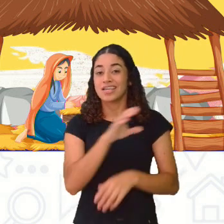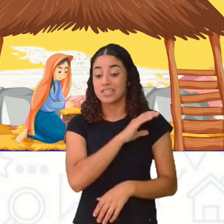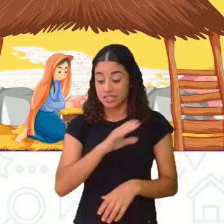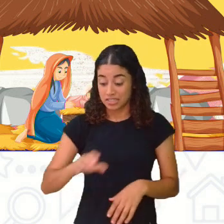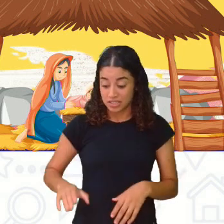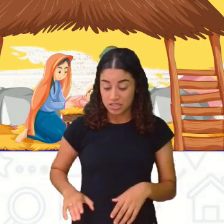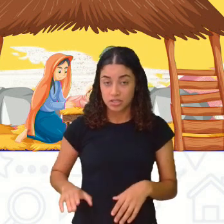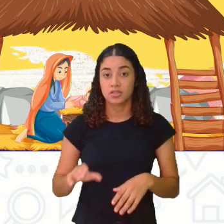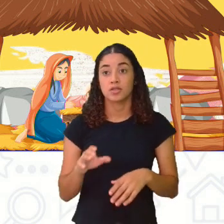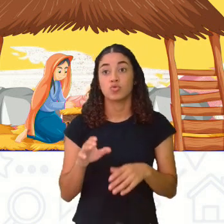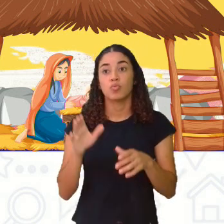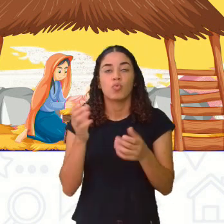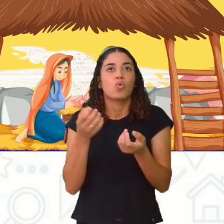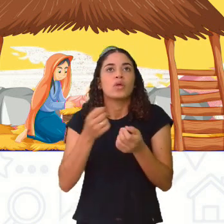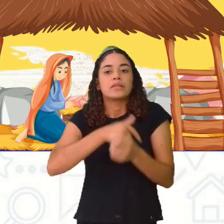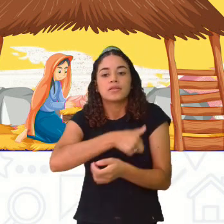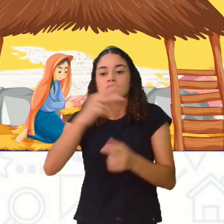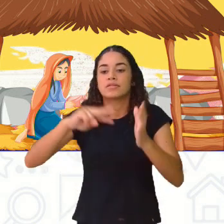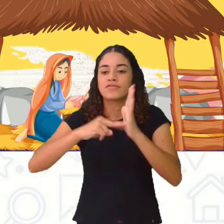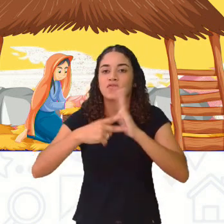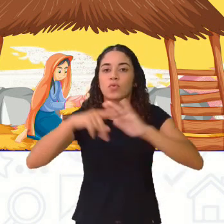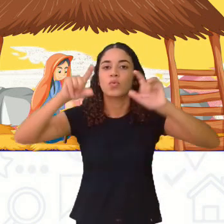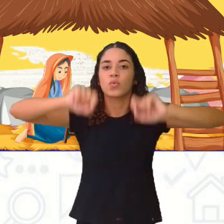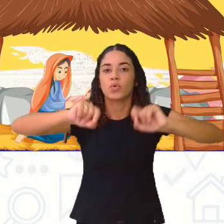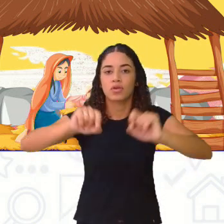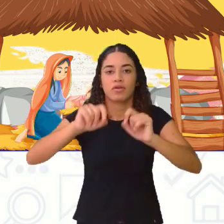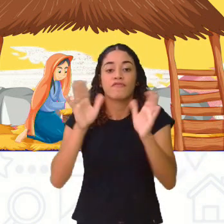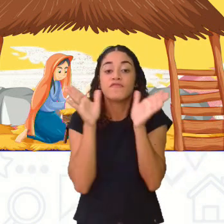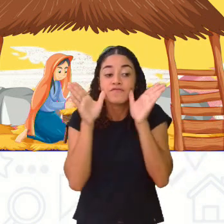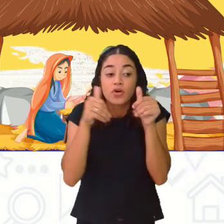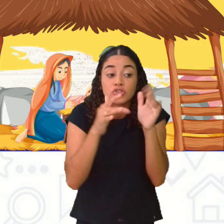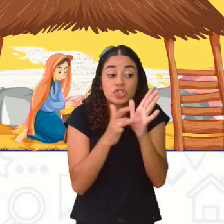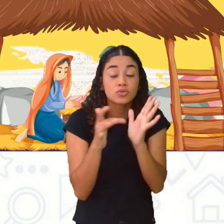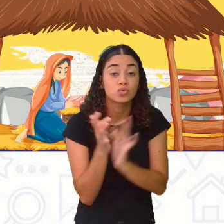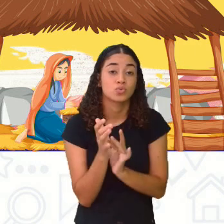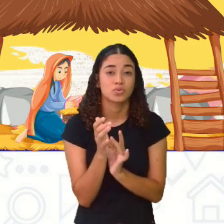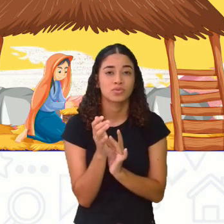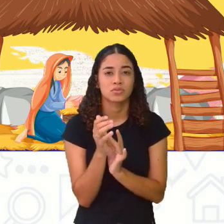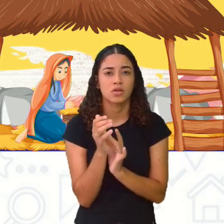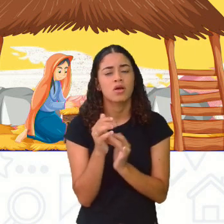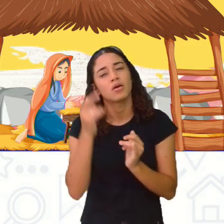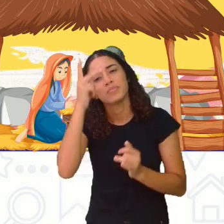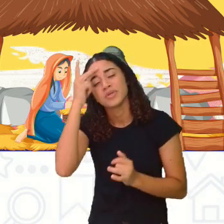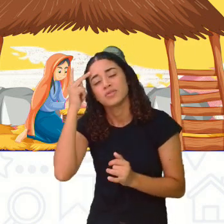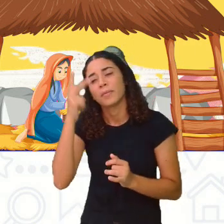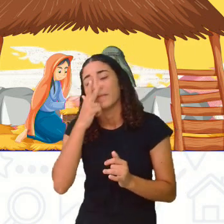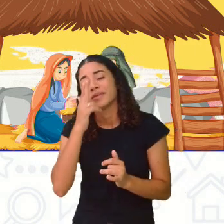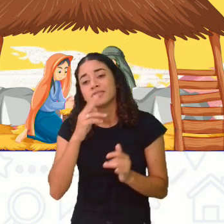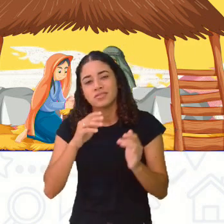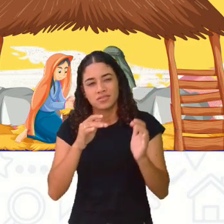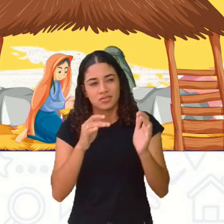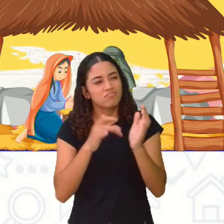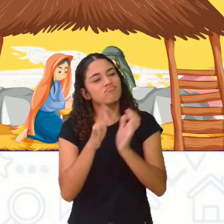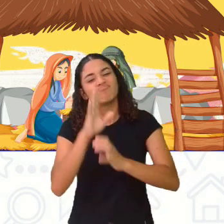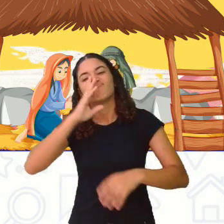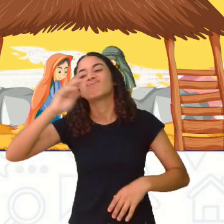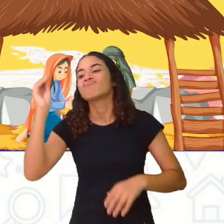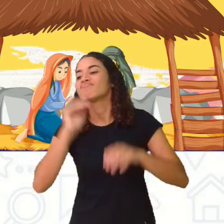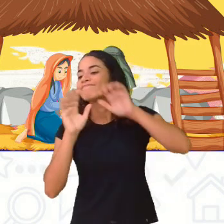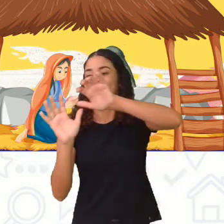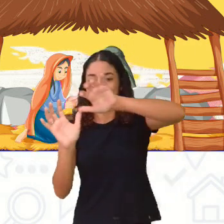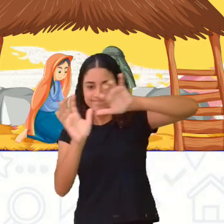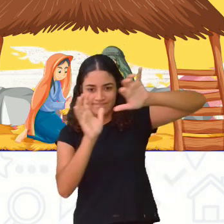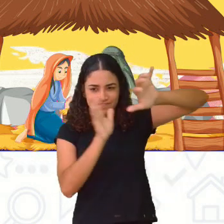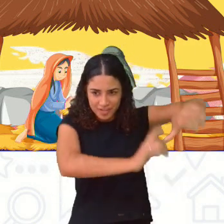Jesus Cristo. E esse sentido, professor, ele fica muitas vezes jogado, né, para o lado. Por quê? Porque